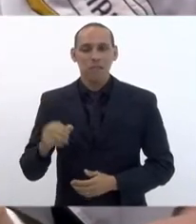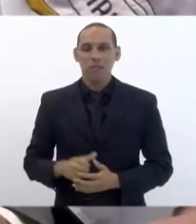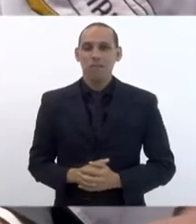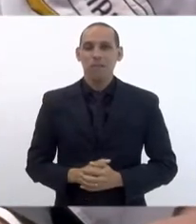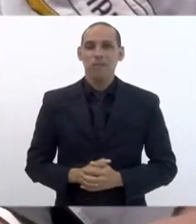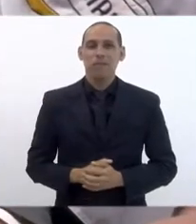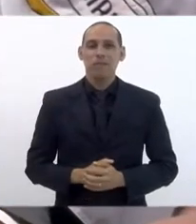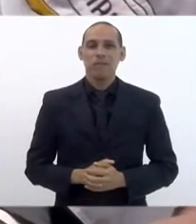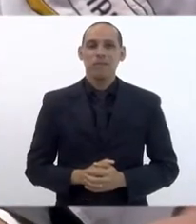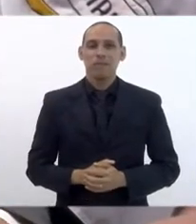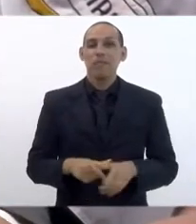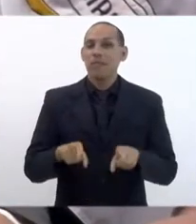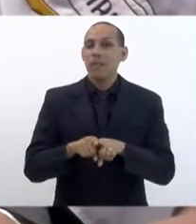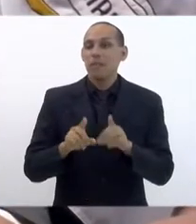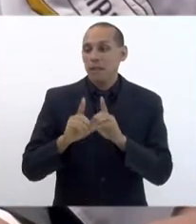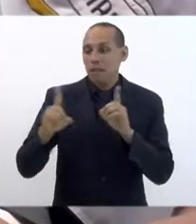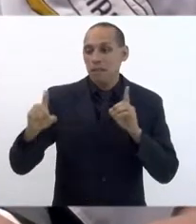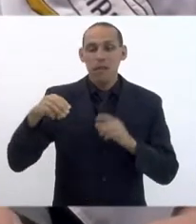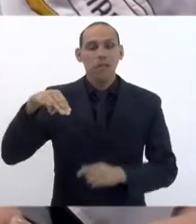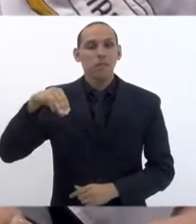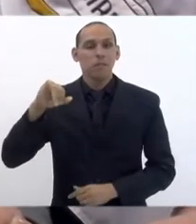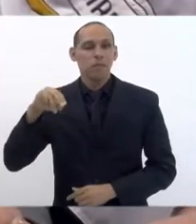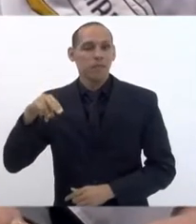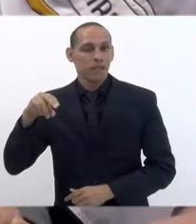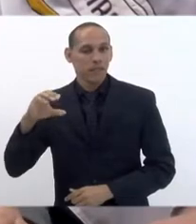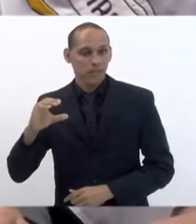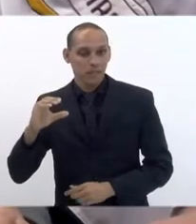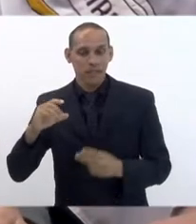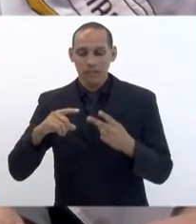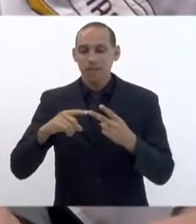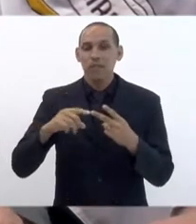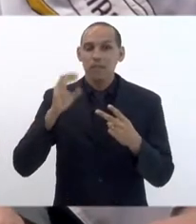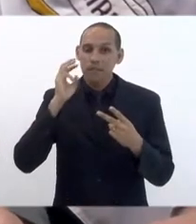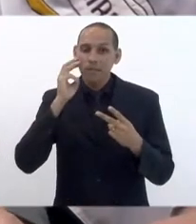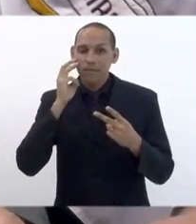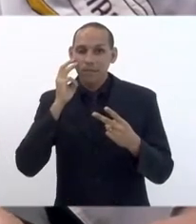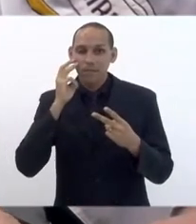remotamente deputado Carlos Mink, deputado Valdec Carneiro.